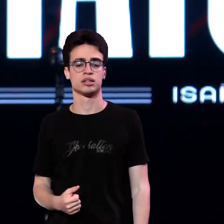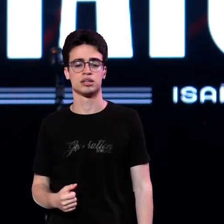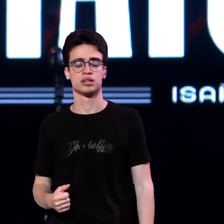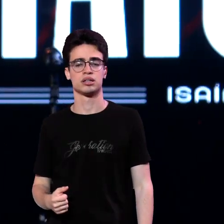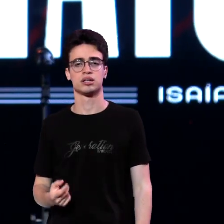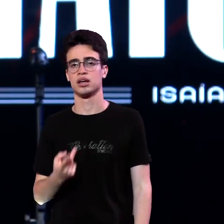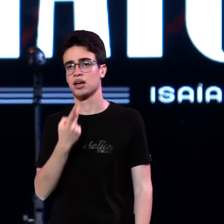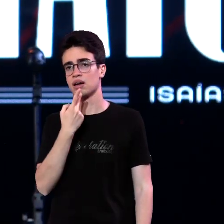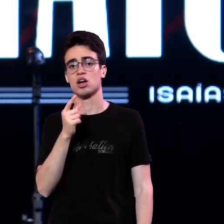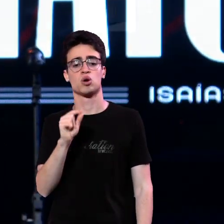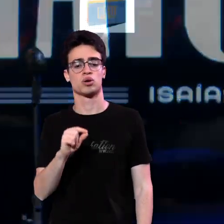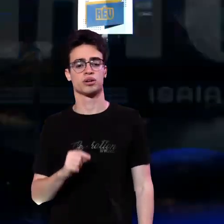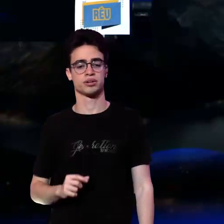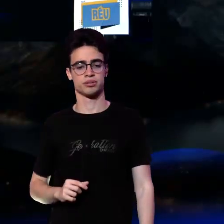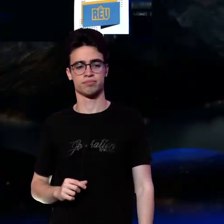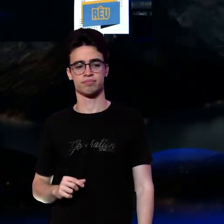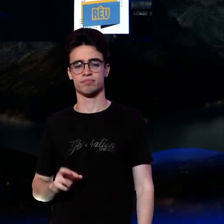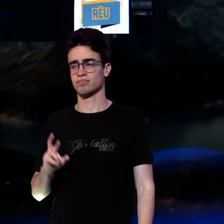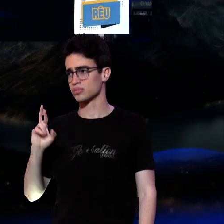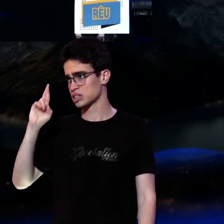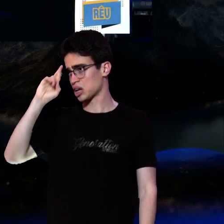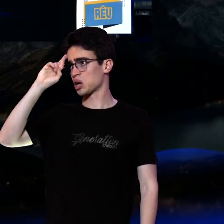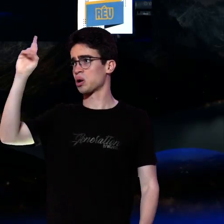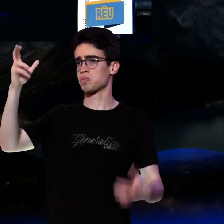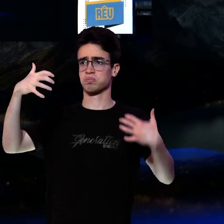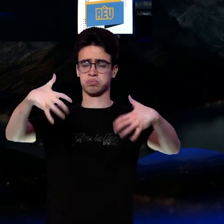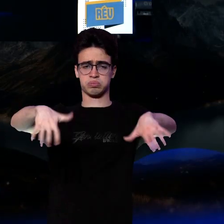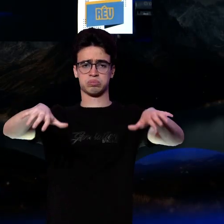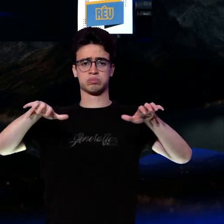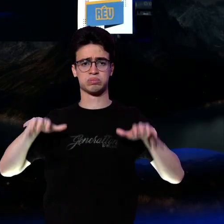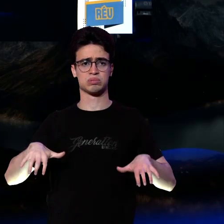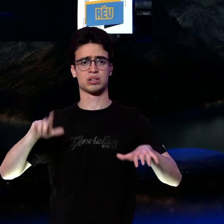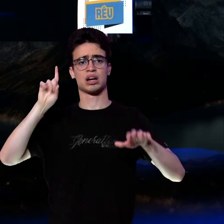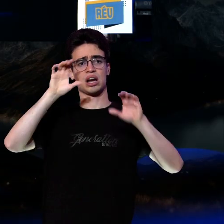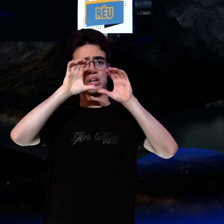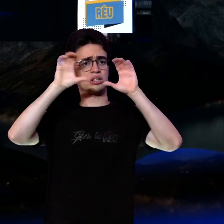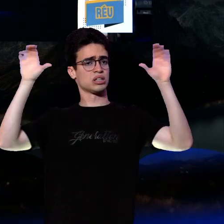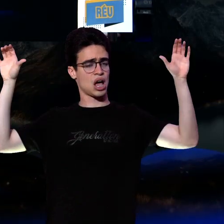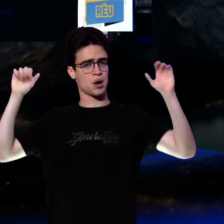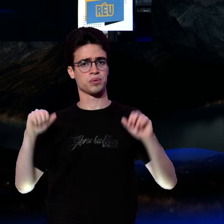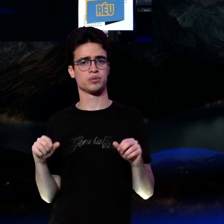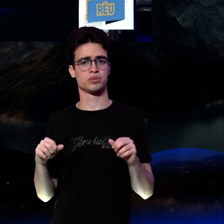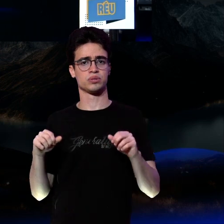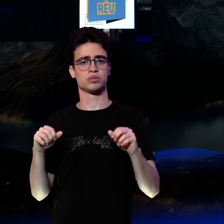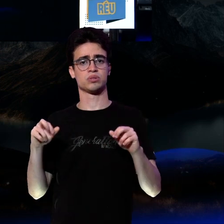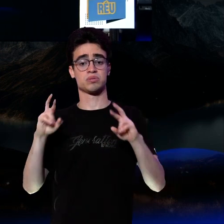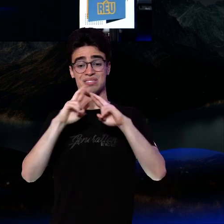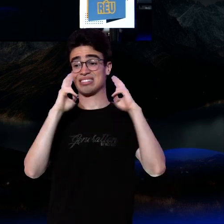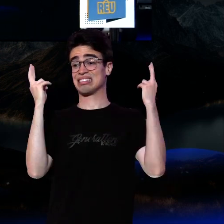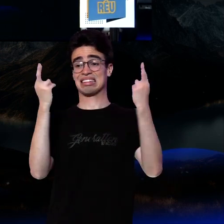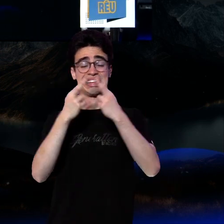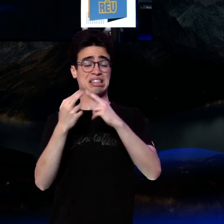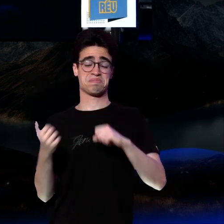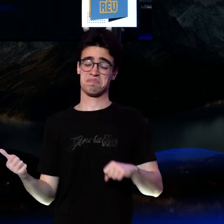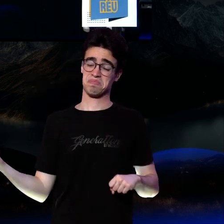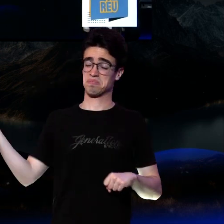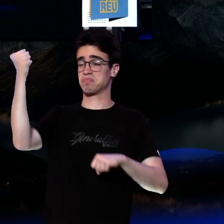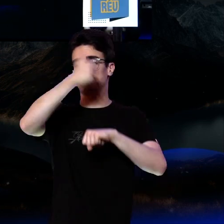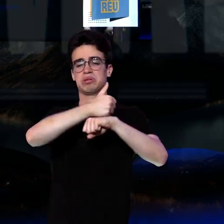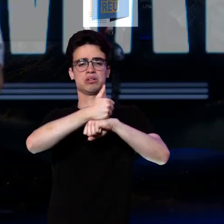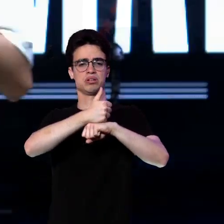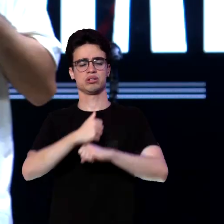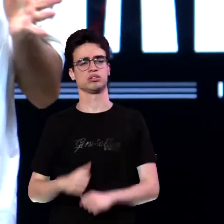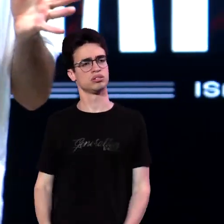versículo 19: o Senhor estabeleceu o seu trono nos céus, e o seu reino domina sobre tudo.